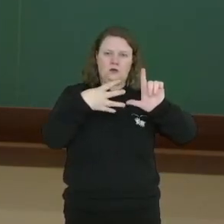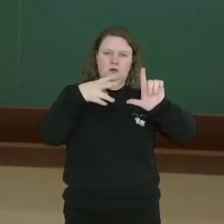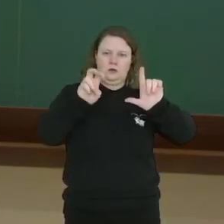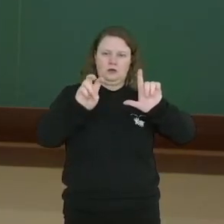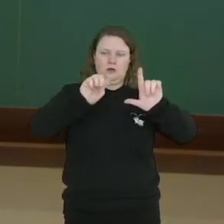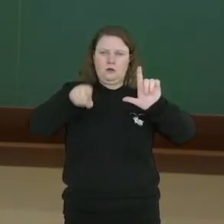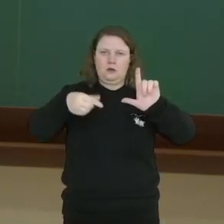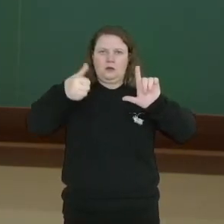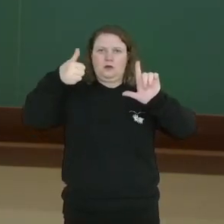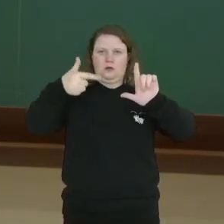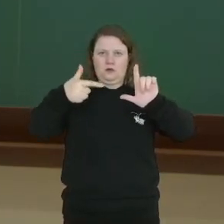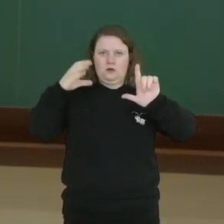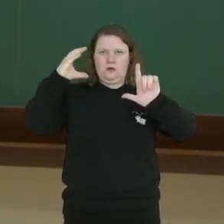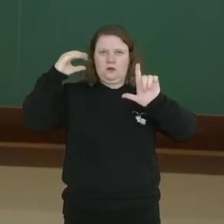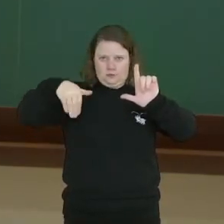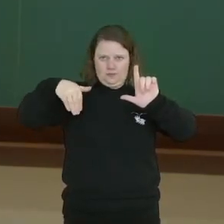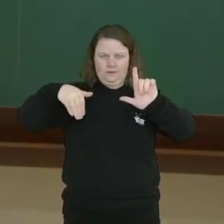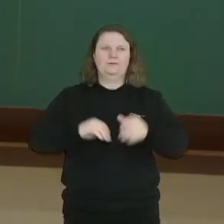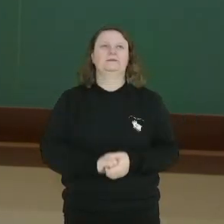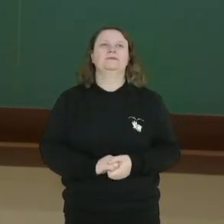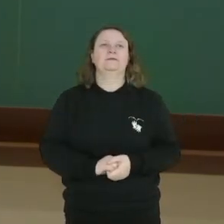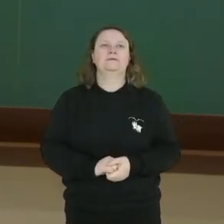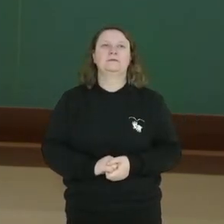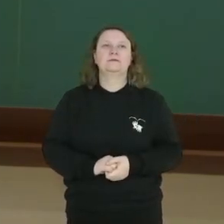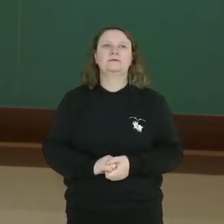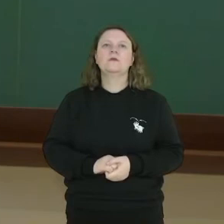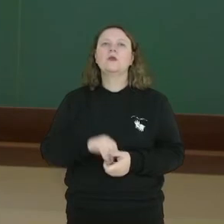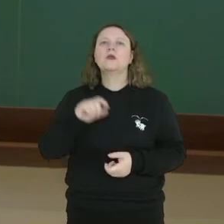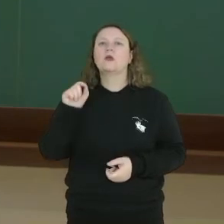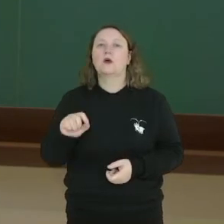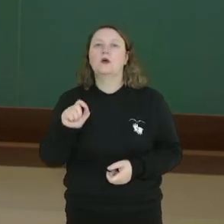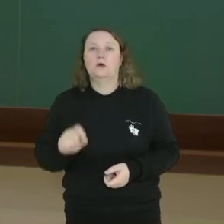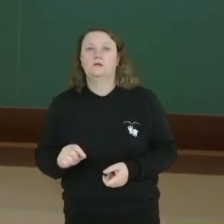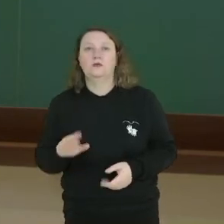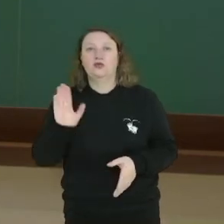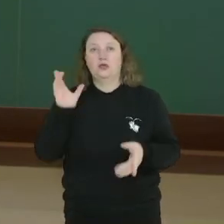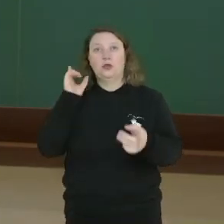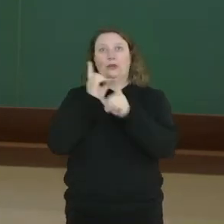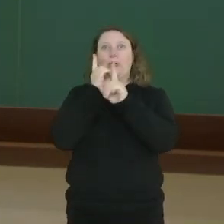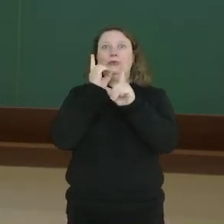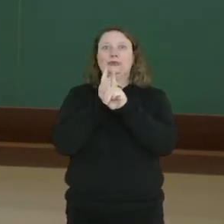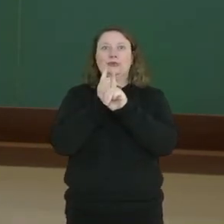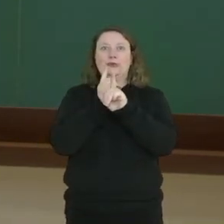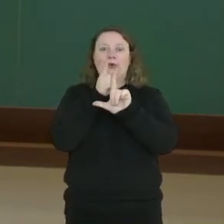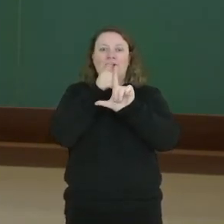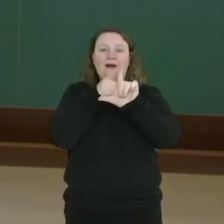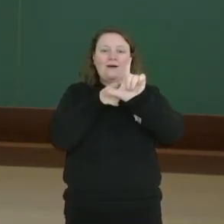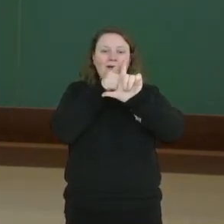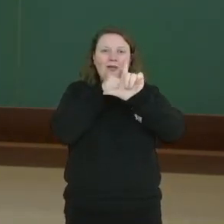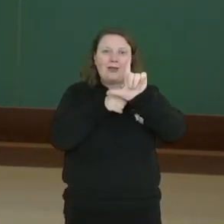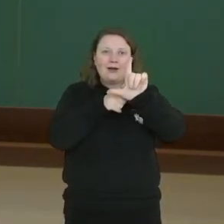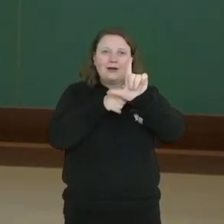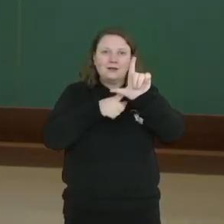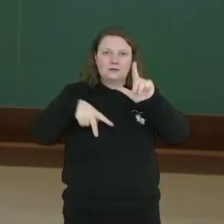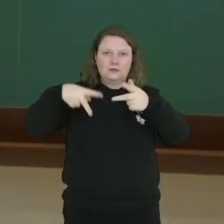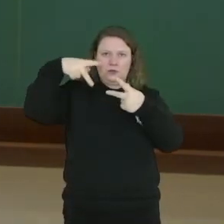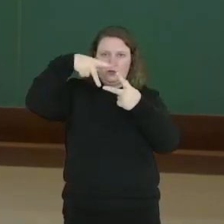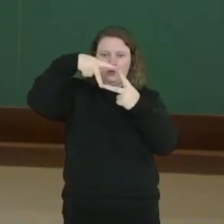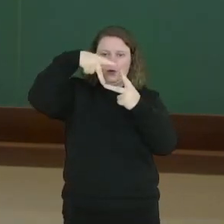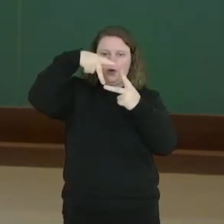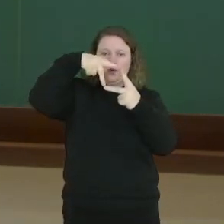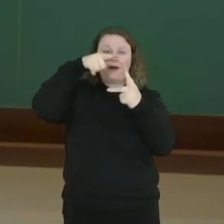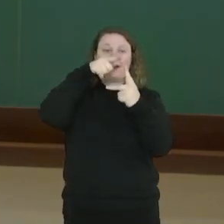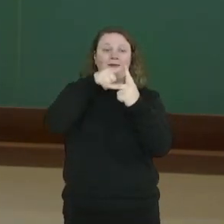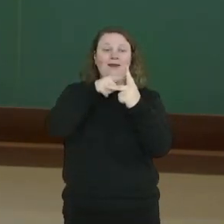45,12 centímetros, tá bom? Gente, tendo o lado do quadrado, eu posso fazer tudo, né? O perímetro. O perímetro é lado